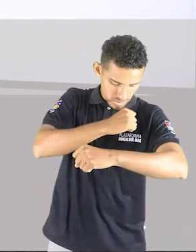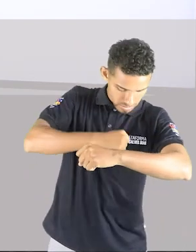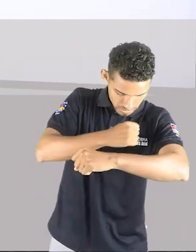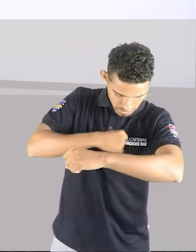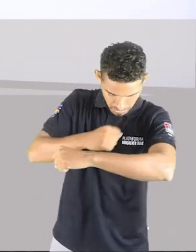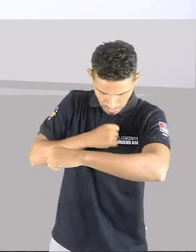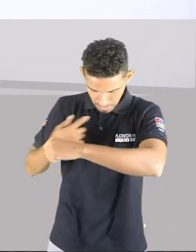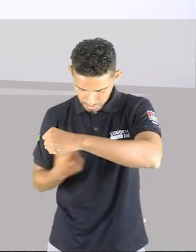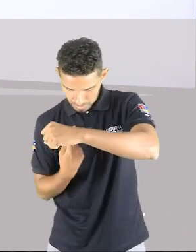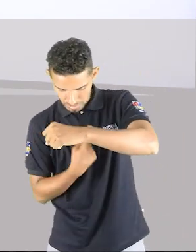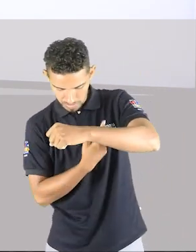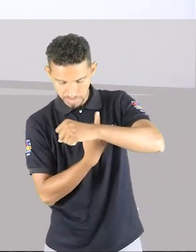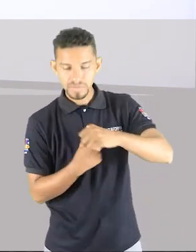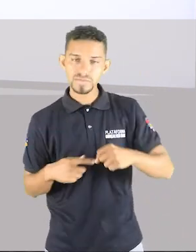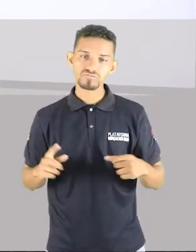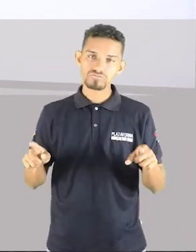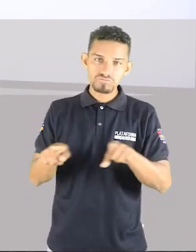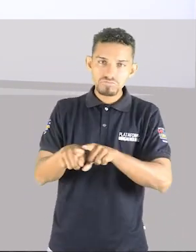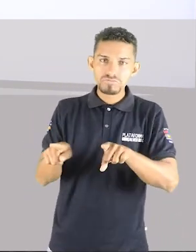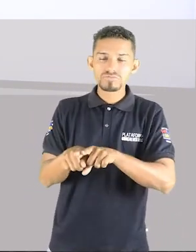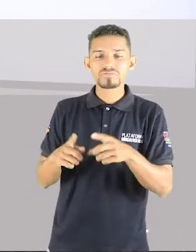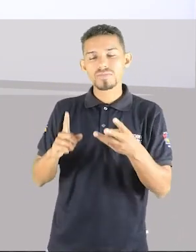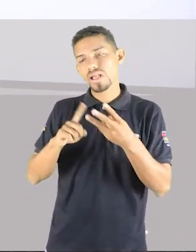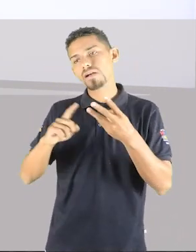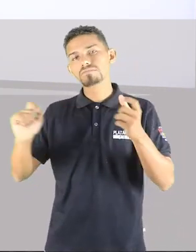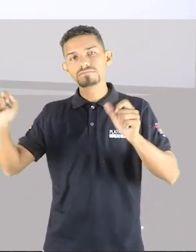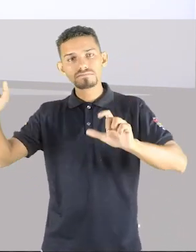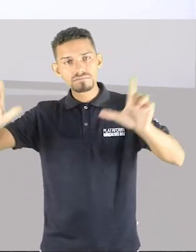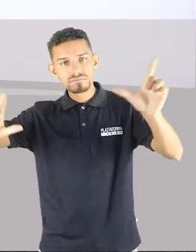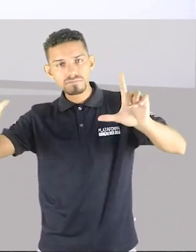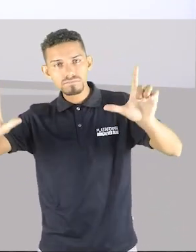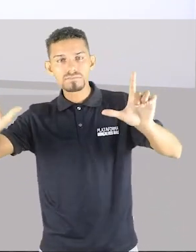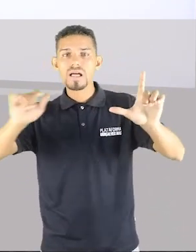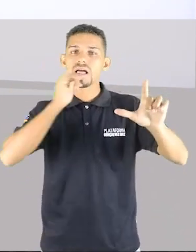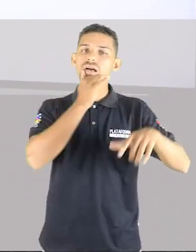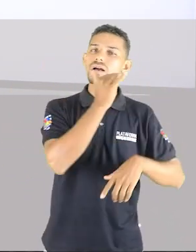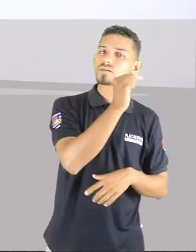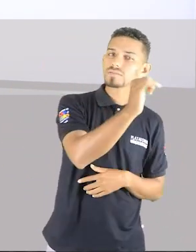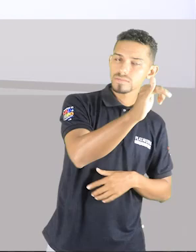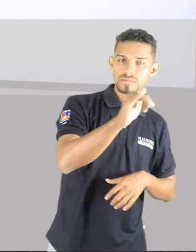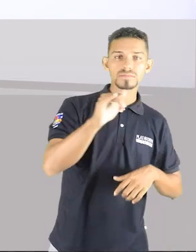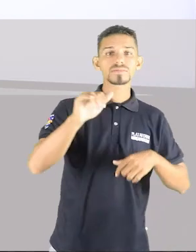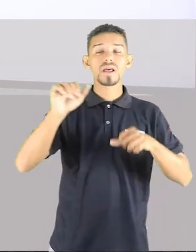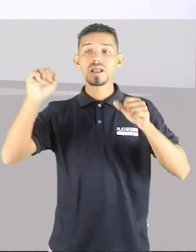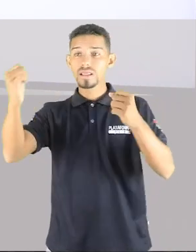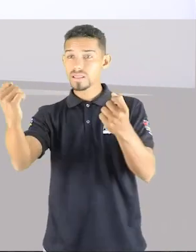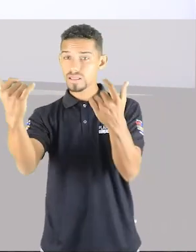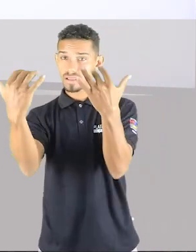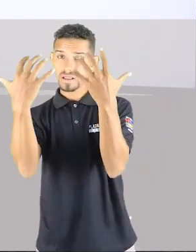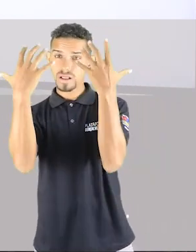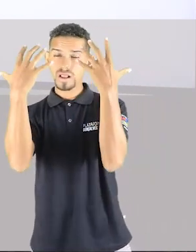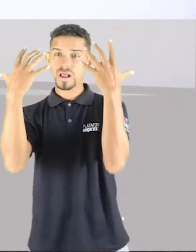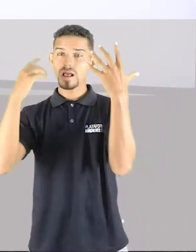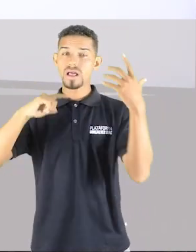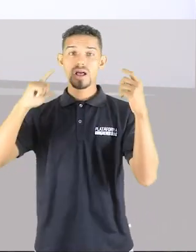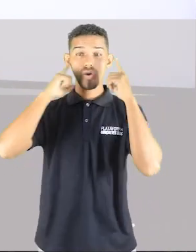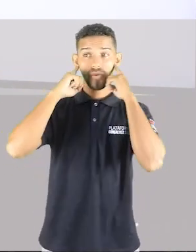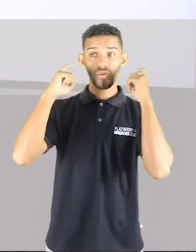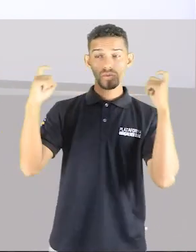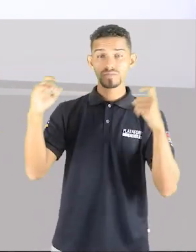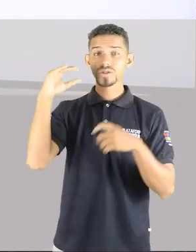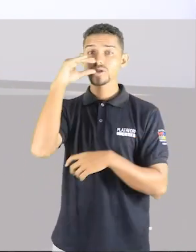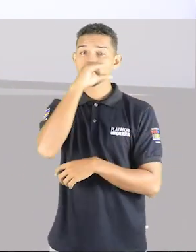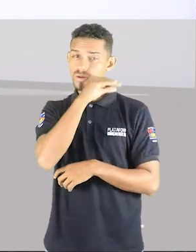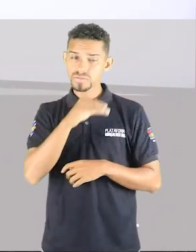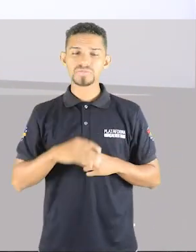e calor tá uma televisão transforma energia elétrica em energia luminosa energia sonora e